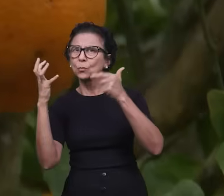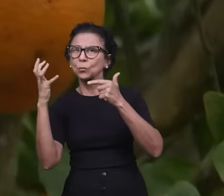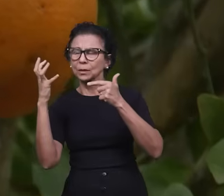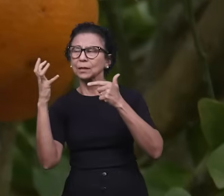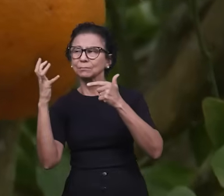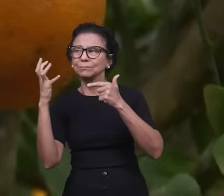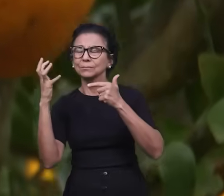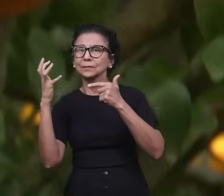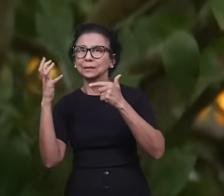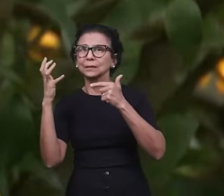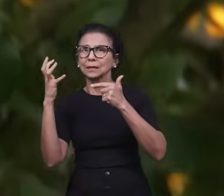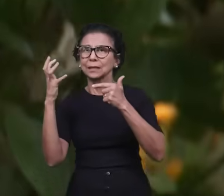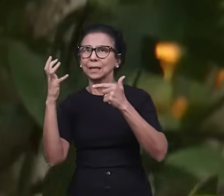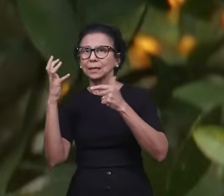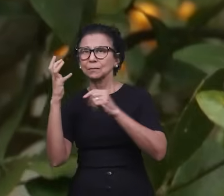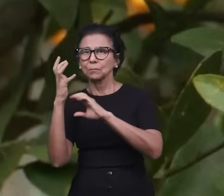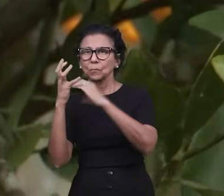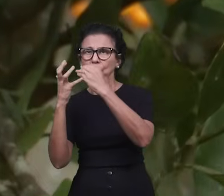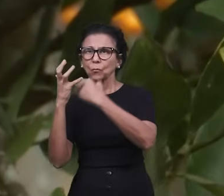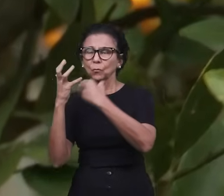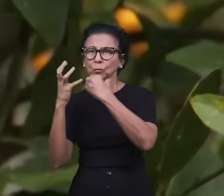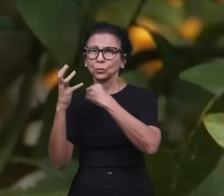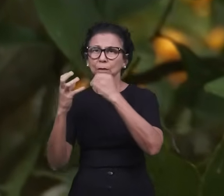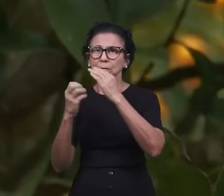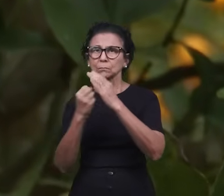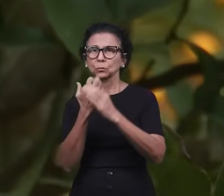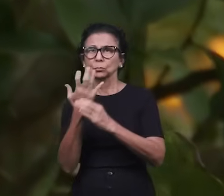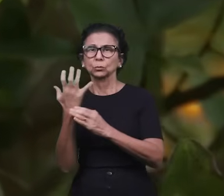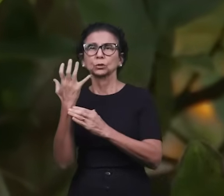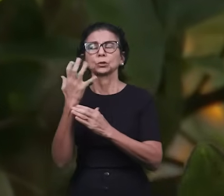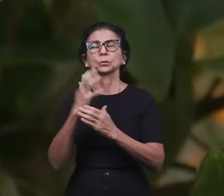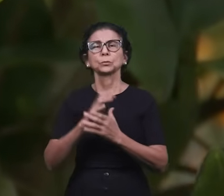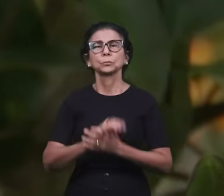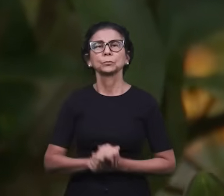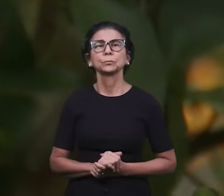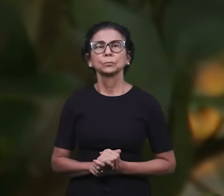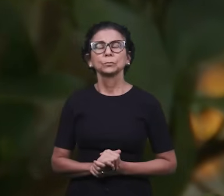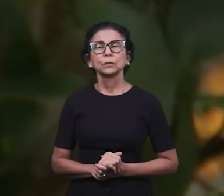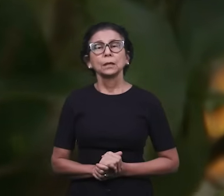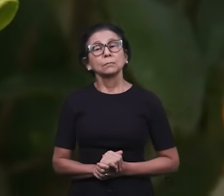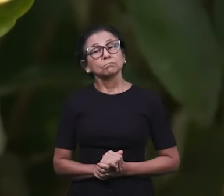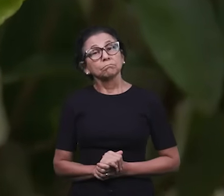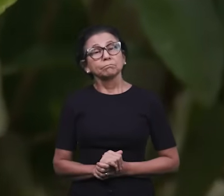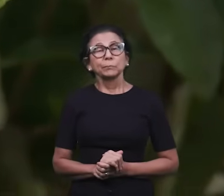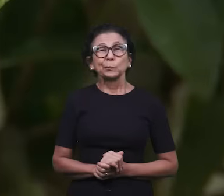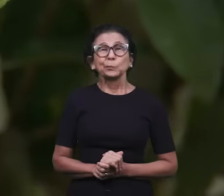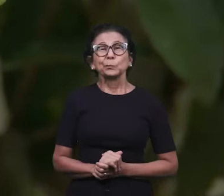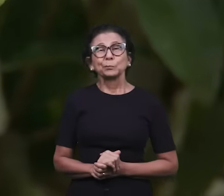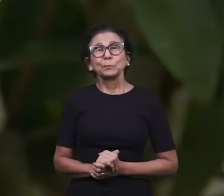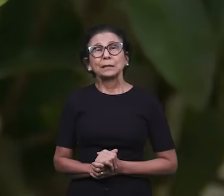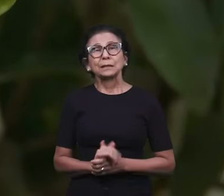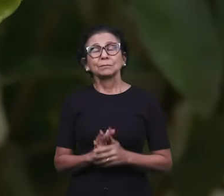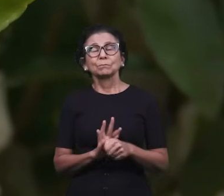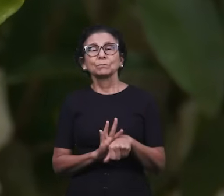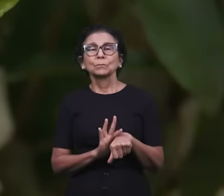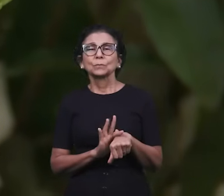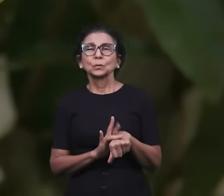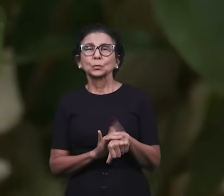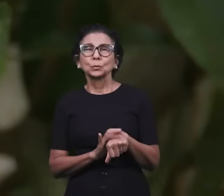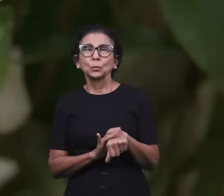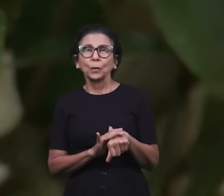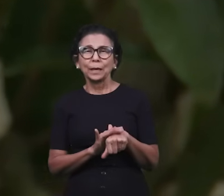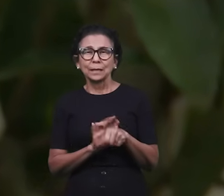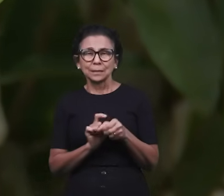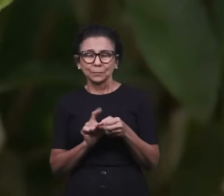chuvas. Para garantir que a planta esteja bem nutrida para resistir ao estresse, é fundamental realizar um manejo